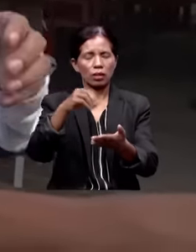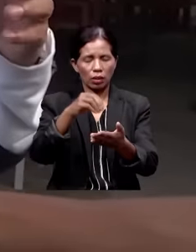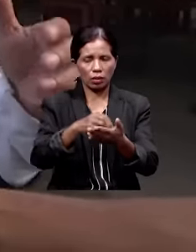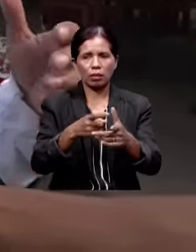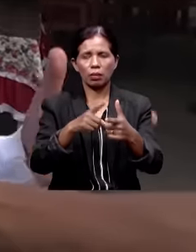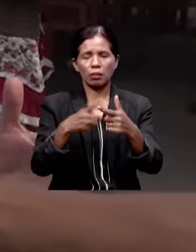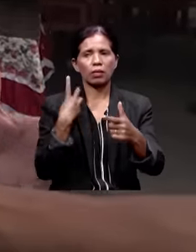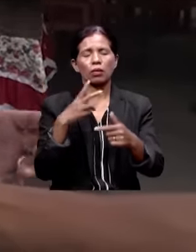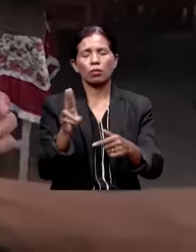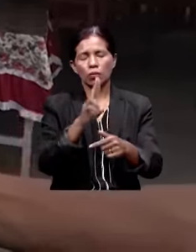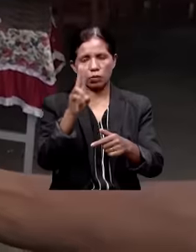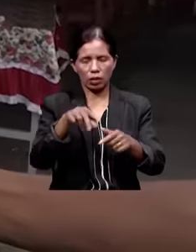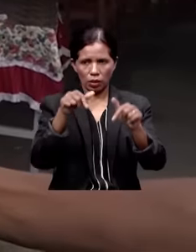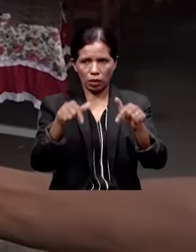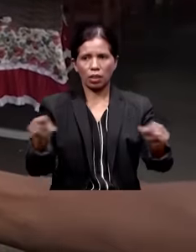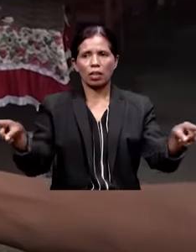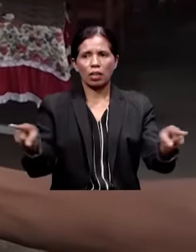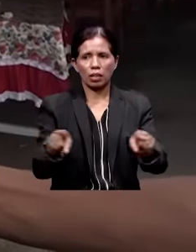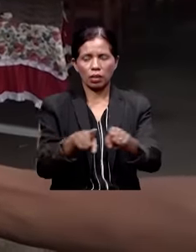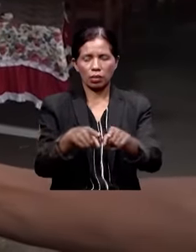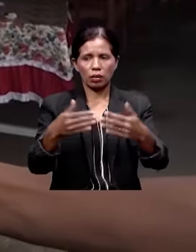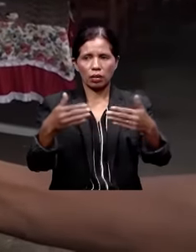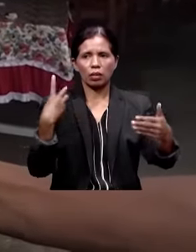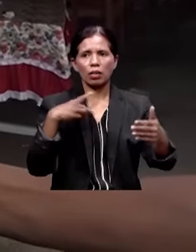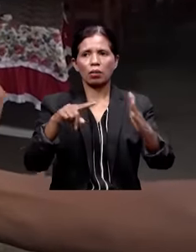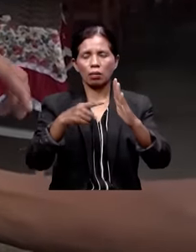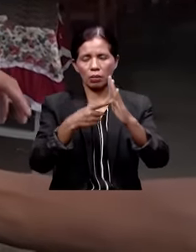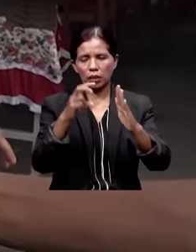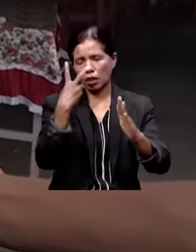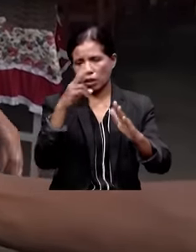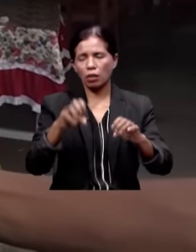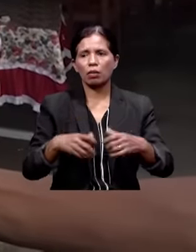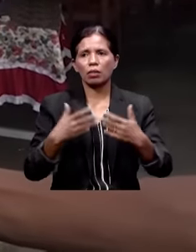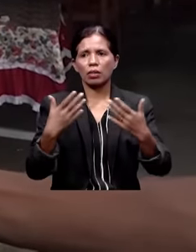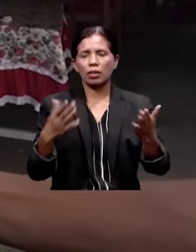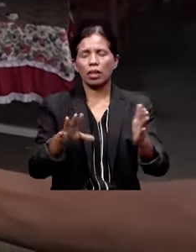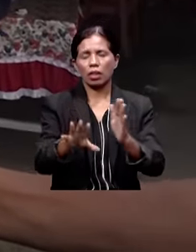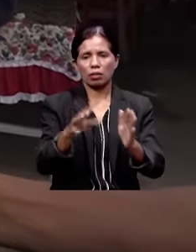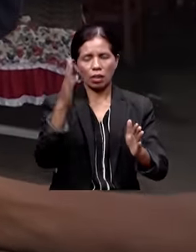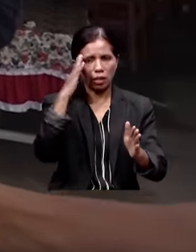se utiliza aí, né? Há nessa base horita começa a reconhecer, detecta aí tania,